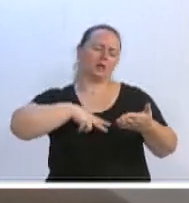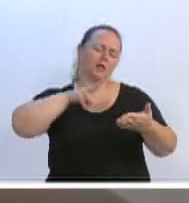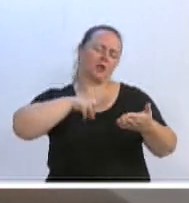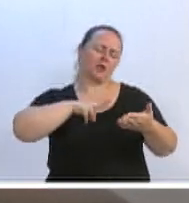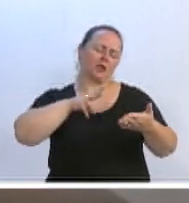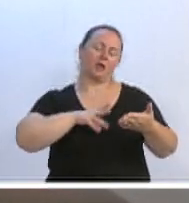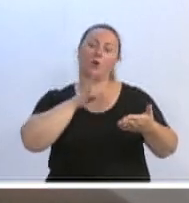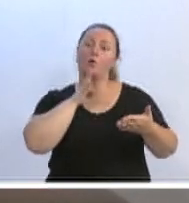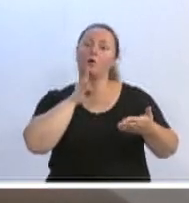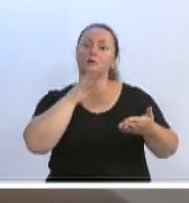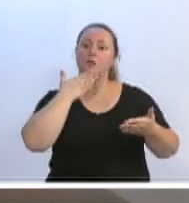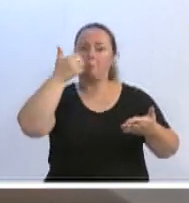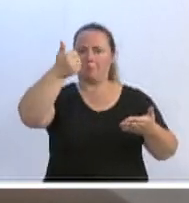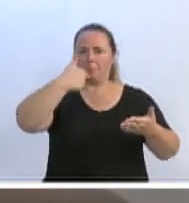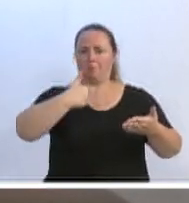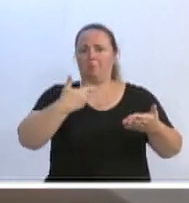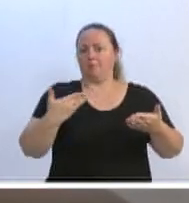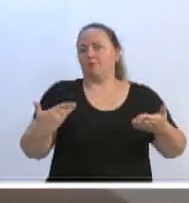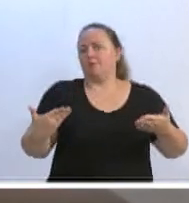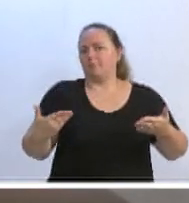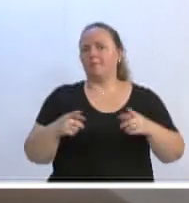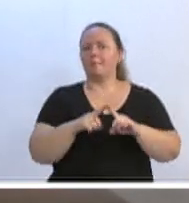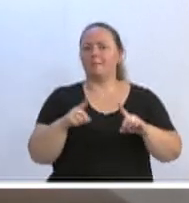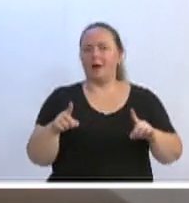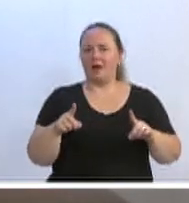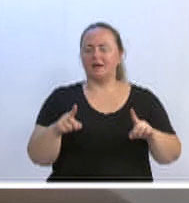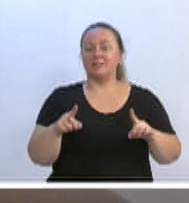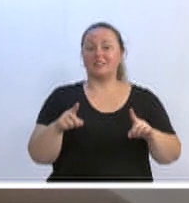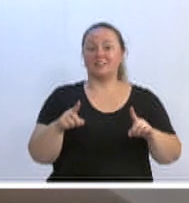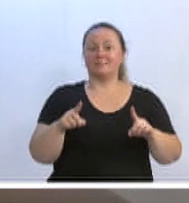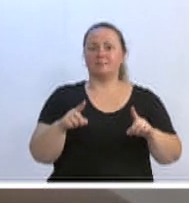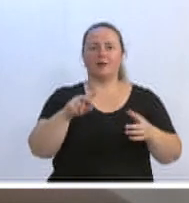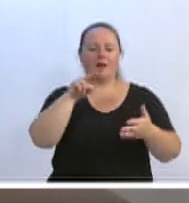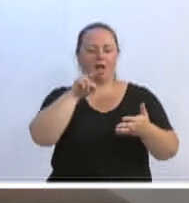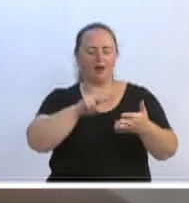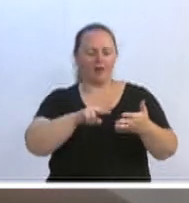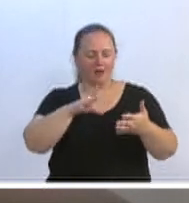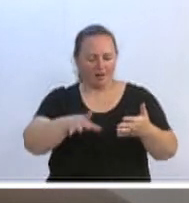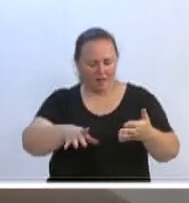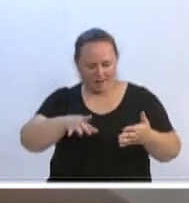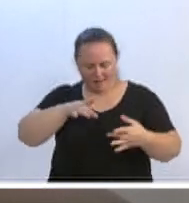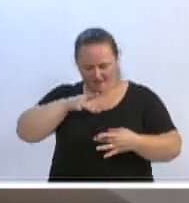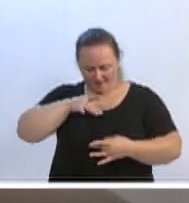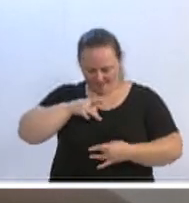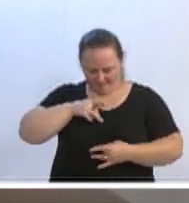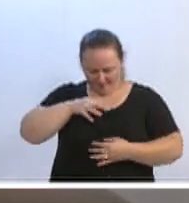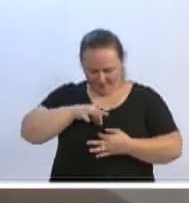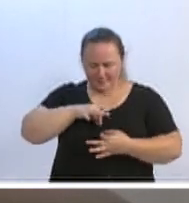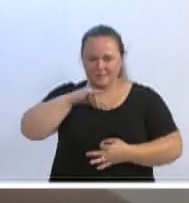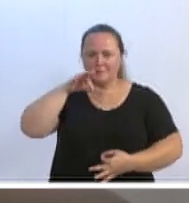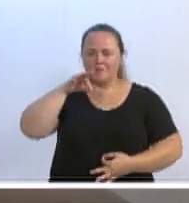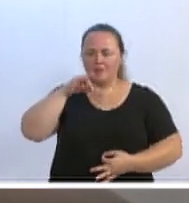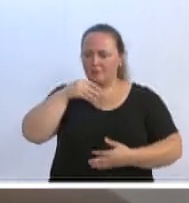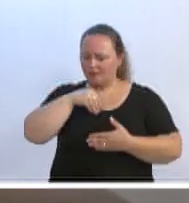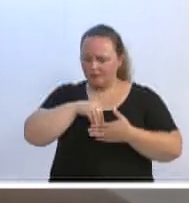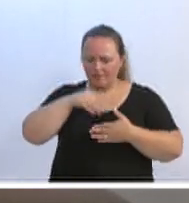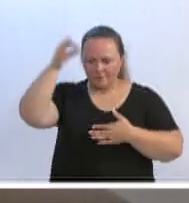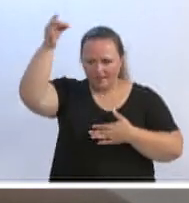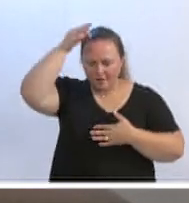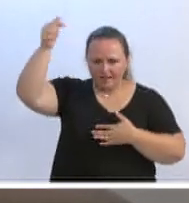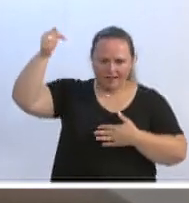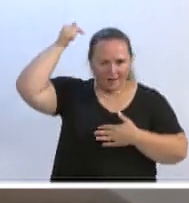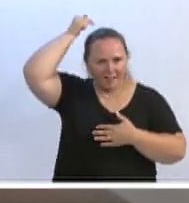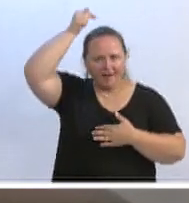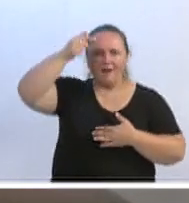conhecer até melhor do que eu. Mas se não tiver o Espírito que vivifica, ela de nada aproveita. A